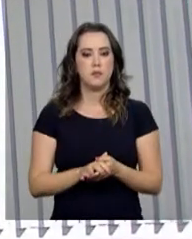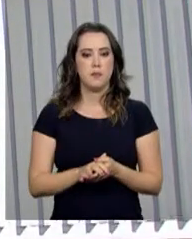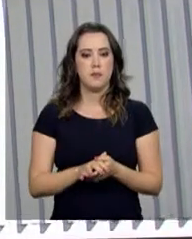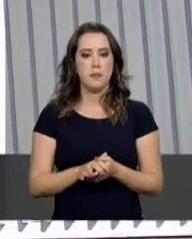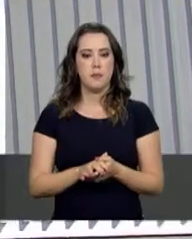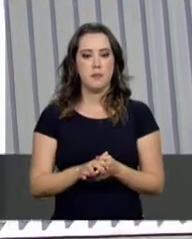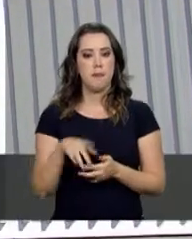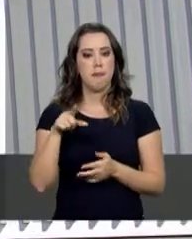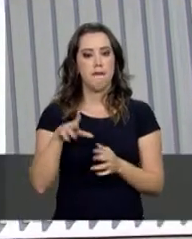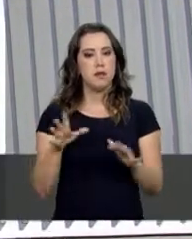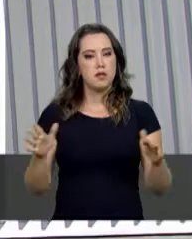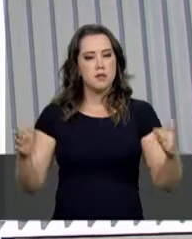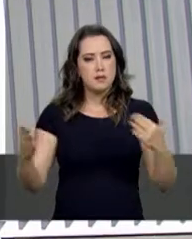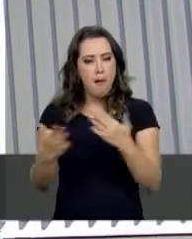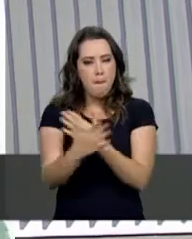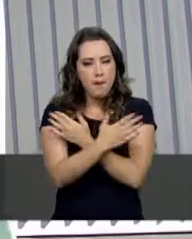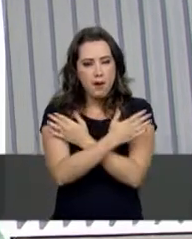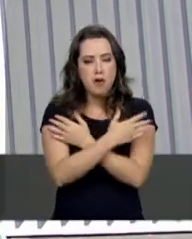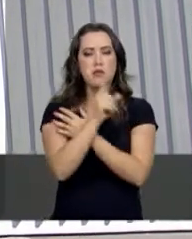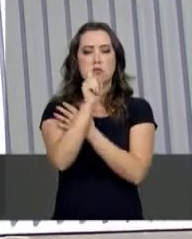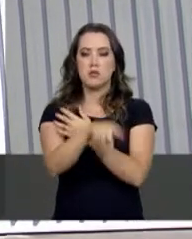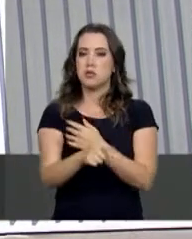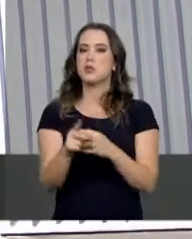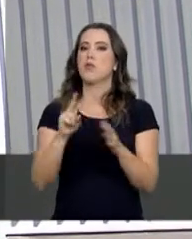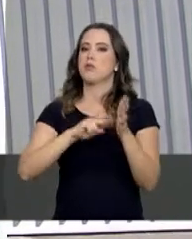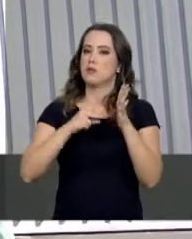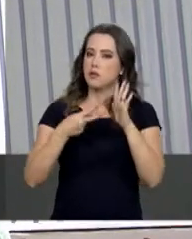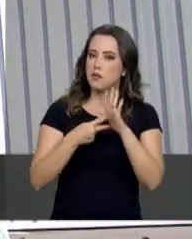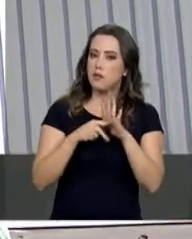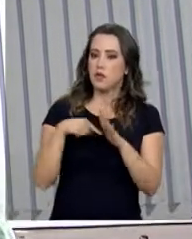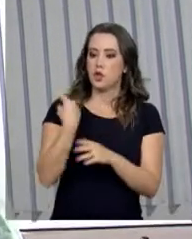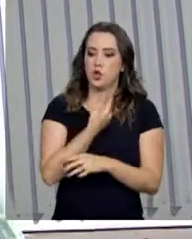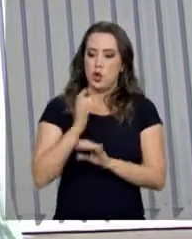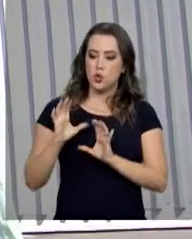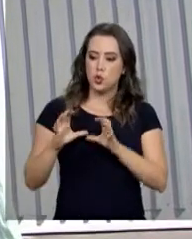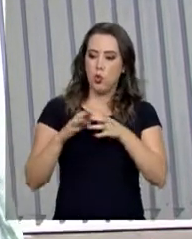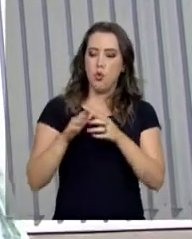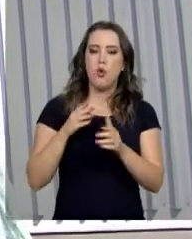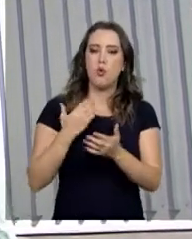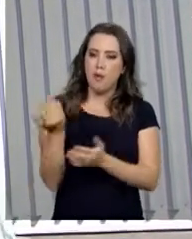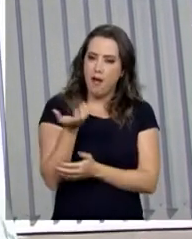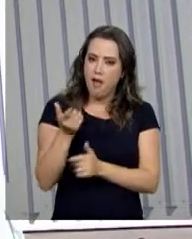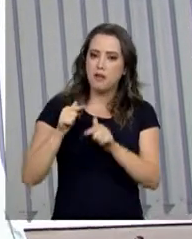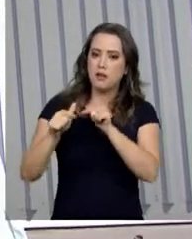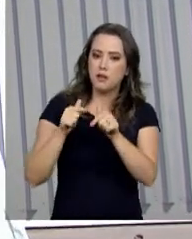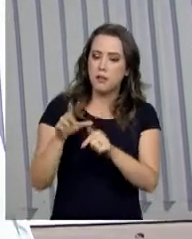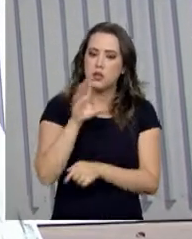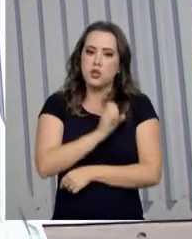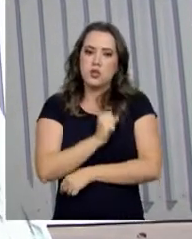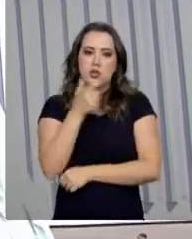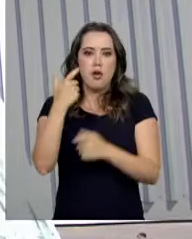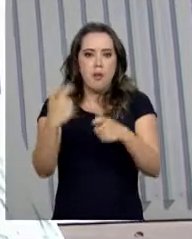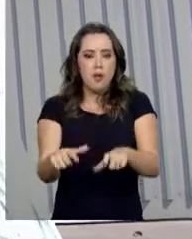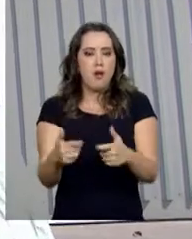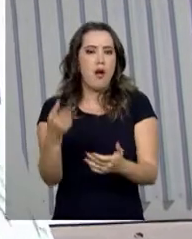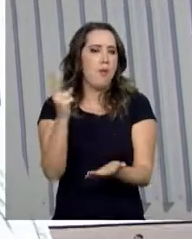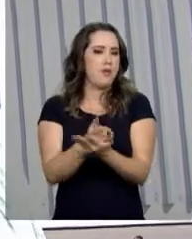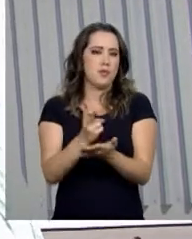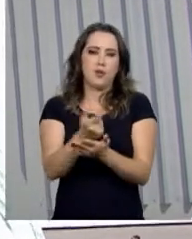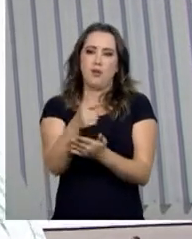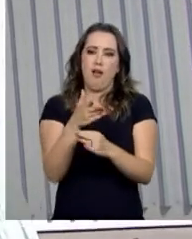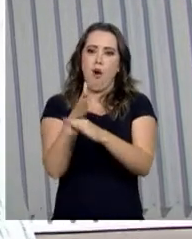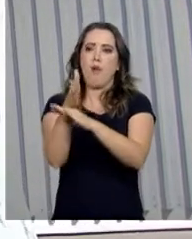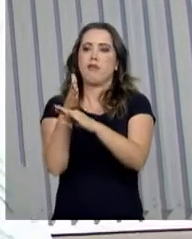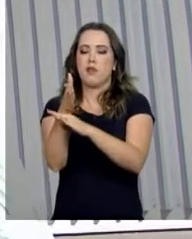é bastante simbólico que ele mostra que a equipe do museu continua unido aqui continuam querendo trabalhar que continua amando a instituição mesmo que a gente não tenha possibilidade de